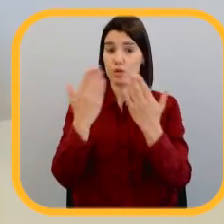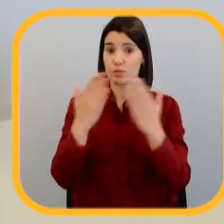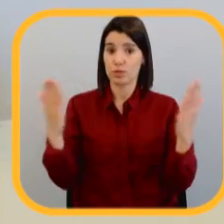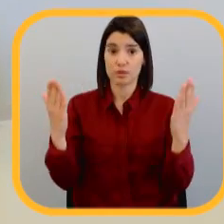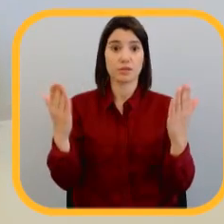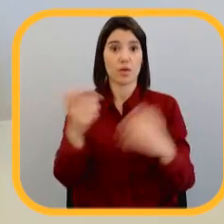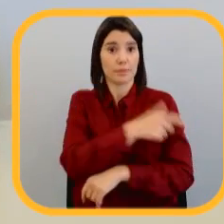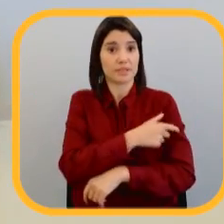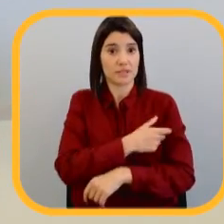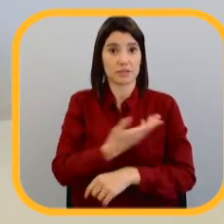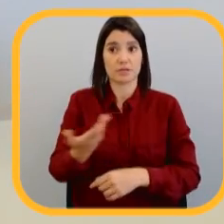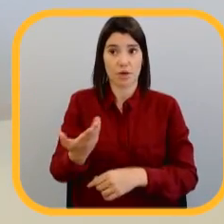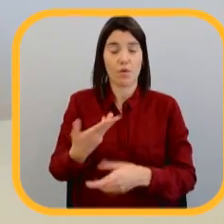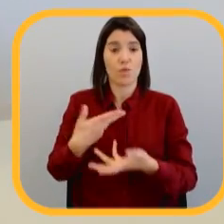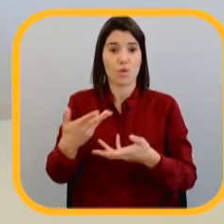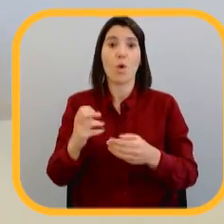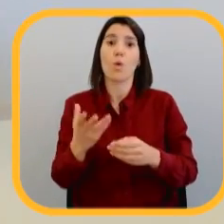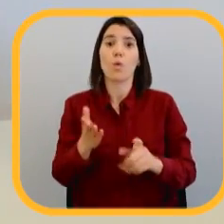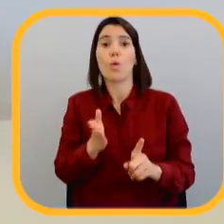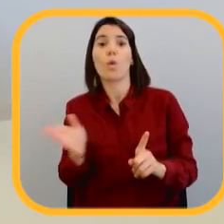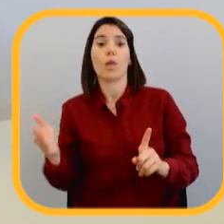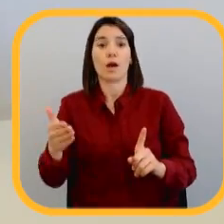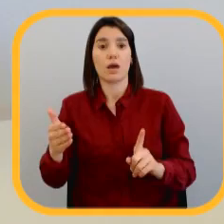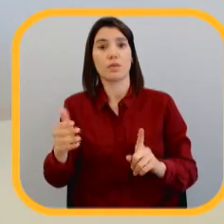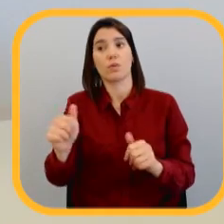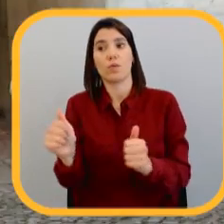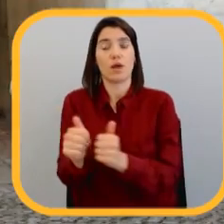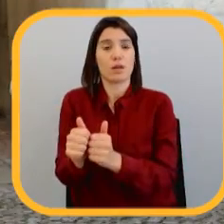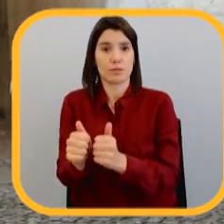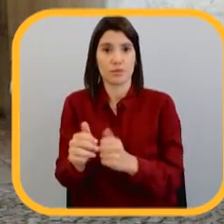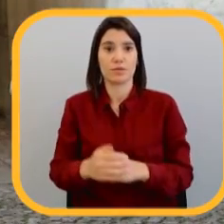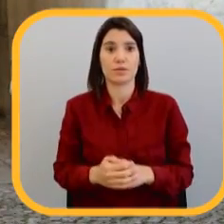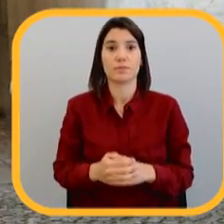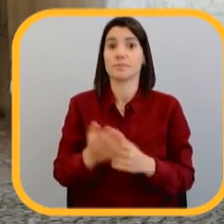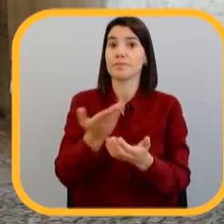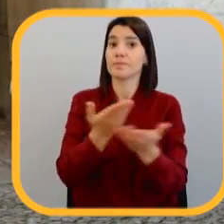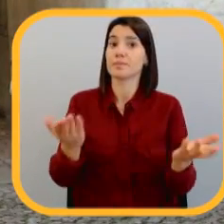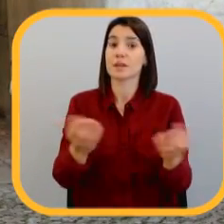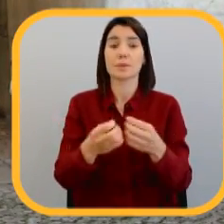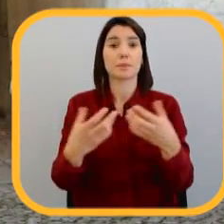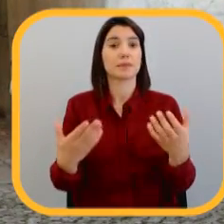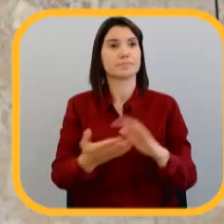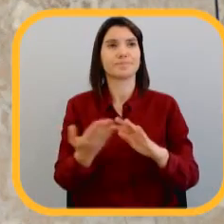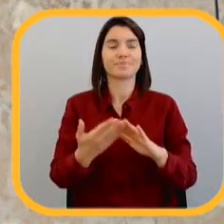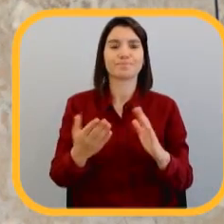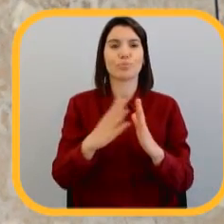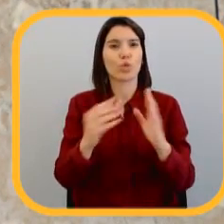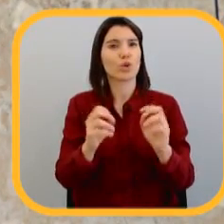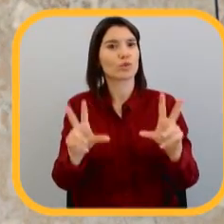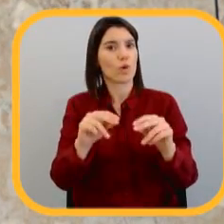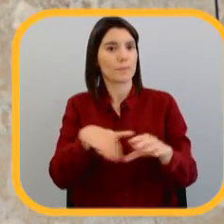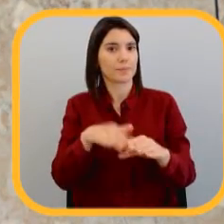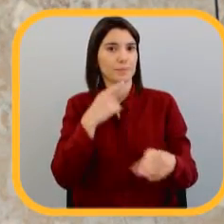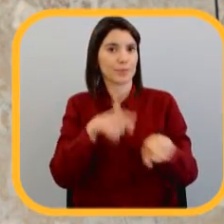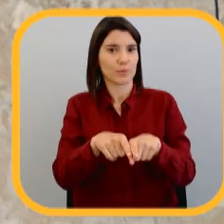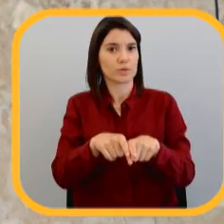instituições da democracia representativa ou estou a fazê-lo ao lado dessas instituições? Assiste-se a uma emergência crescente de novos modelos